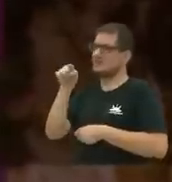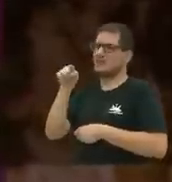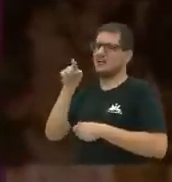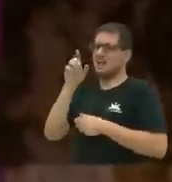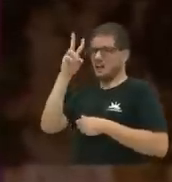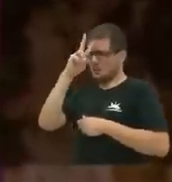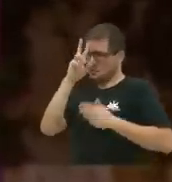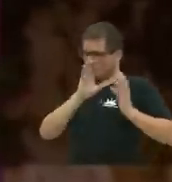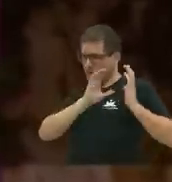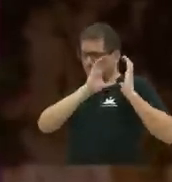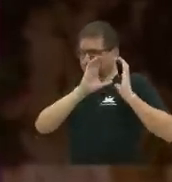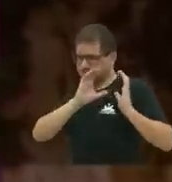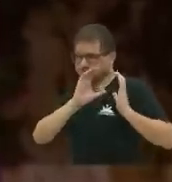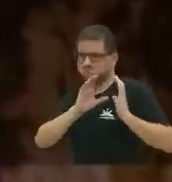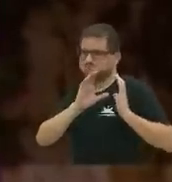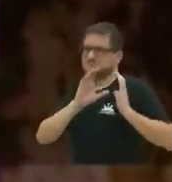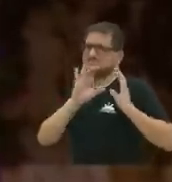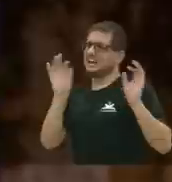madeiro,